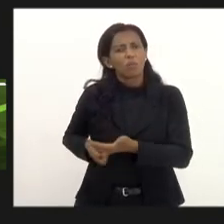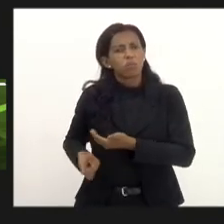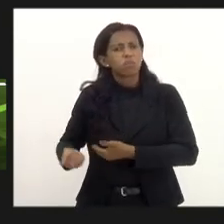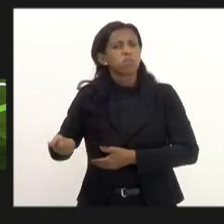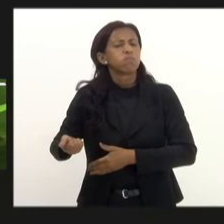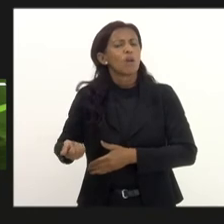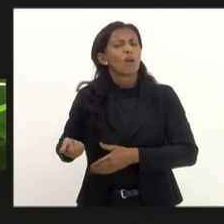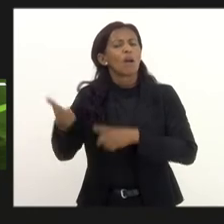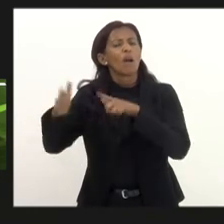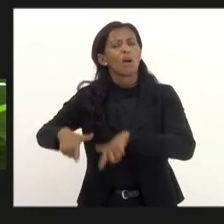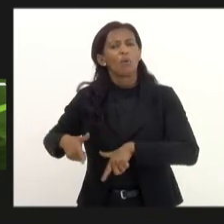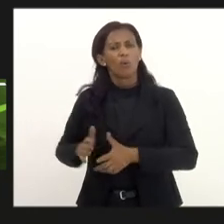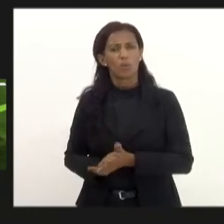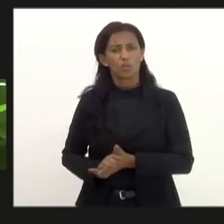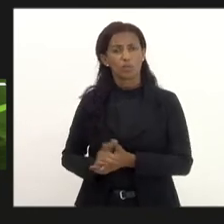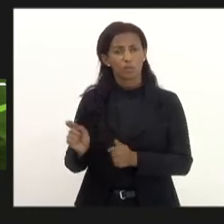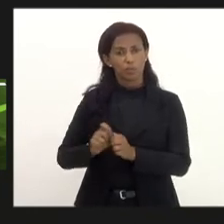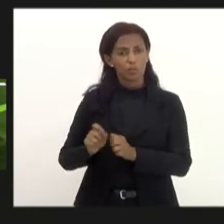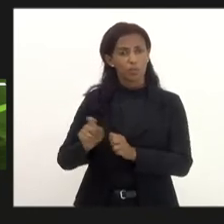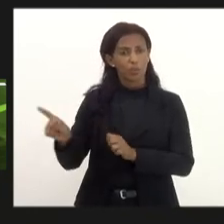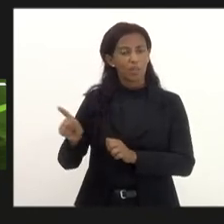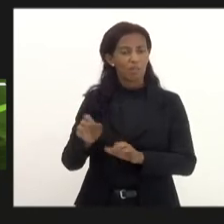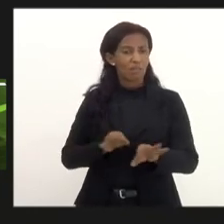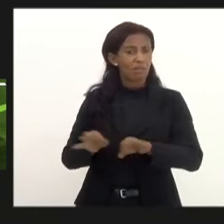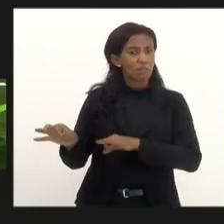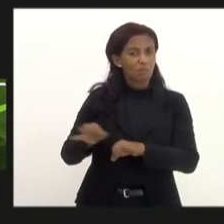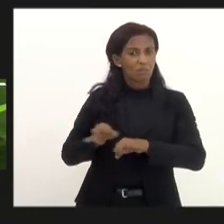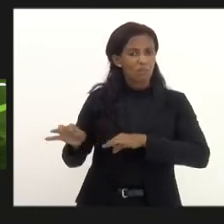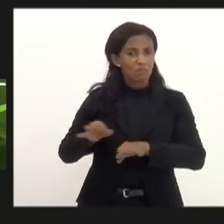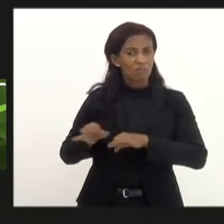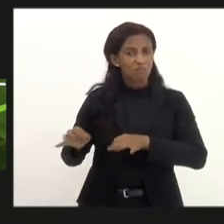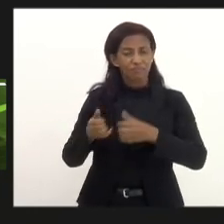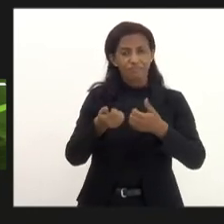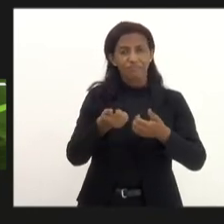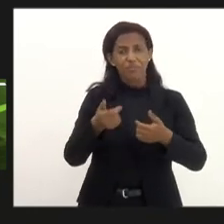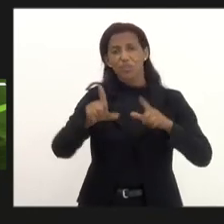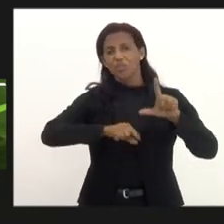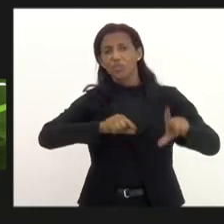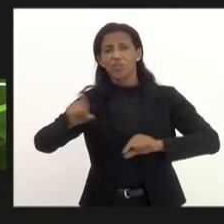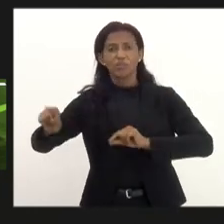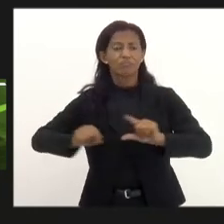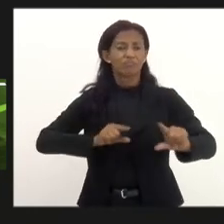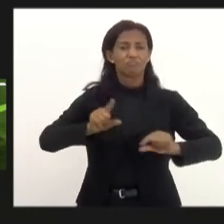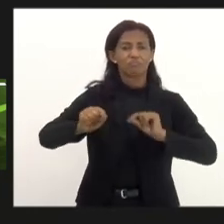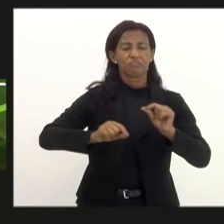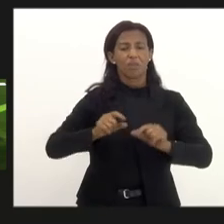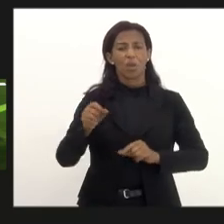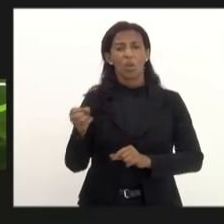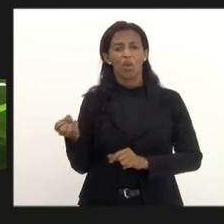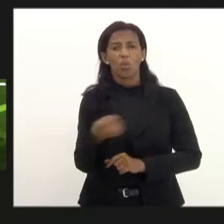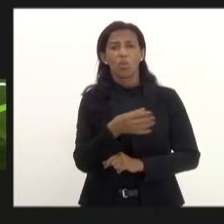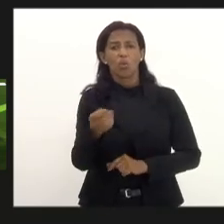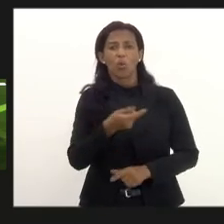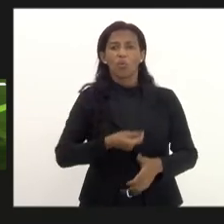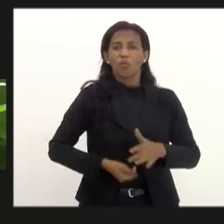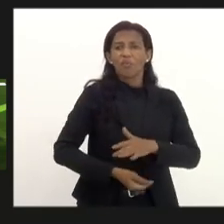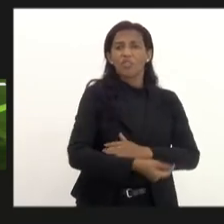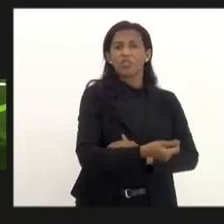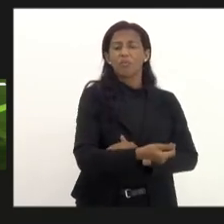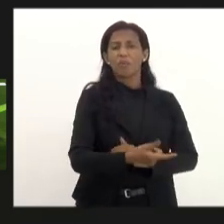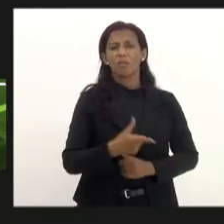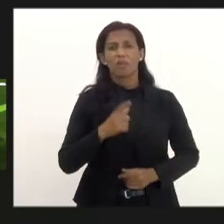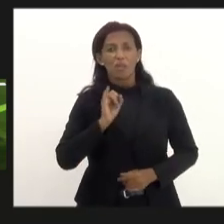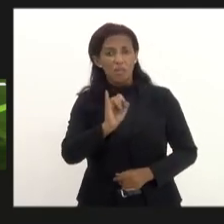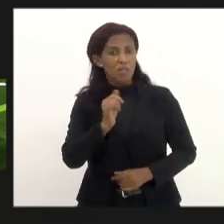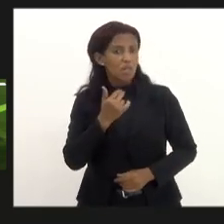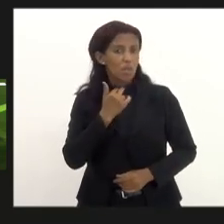estava ainda em fase, né, de definição essas questões, que novos investimentos seriam esses. Se você não